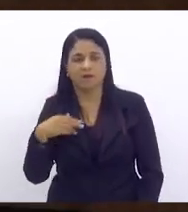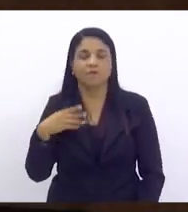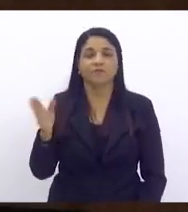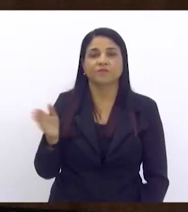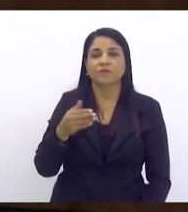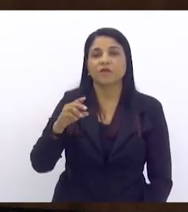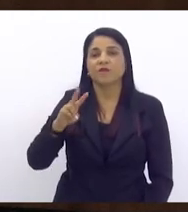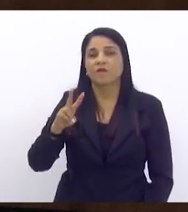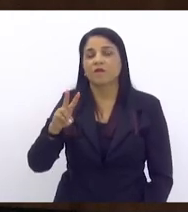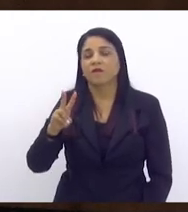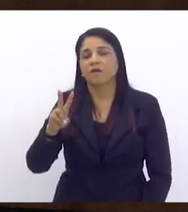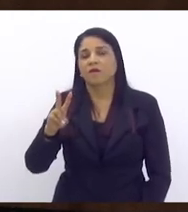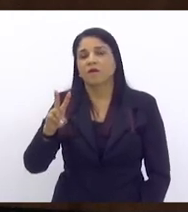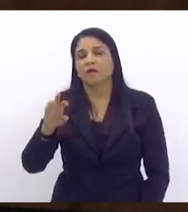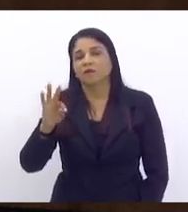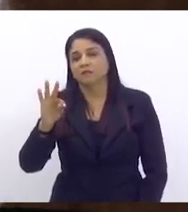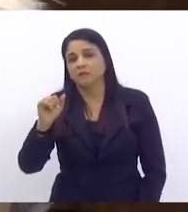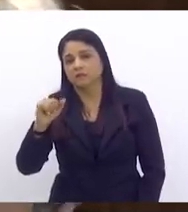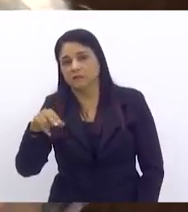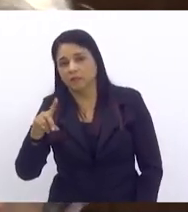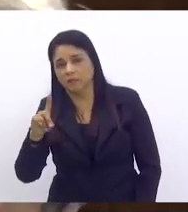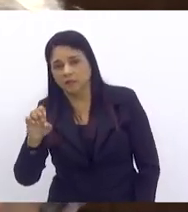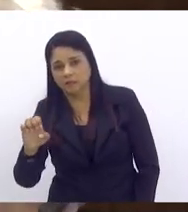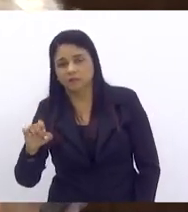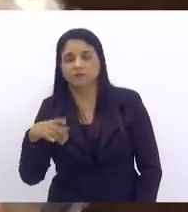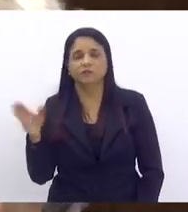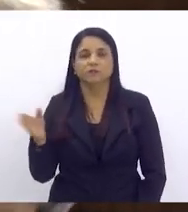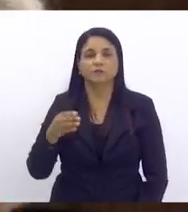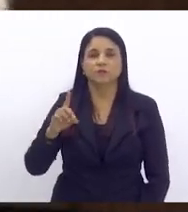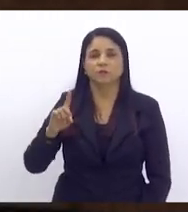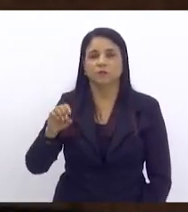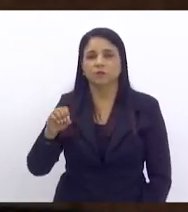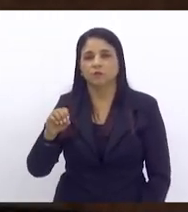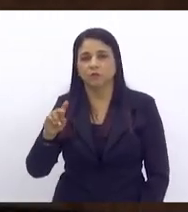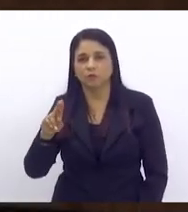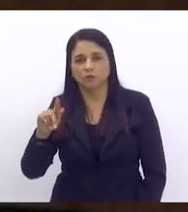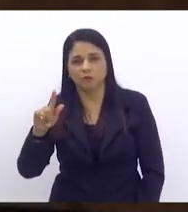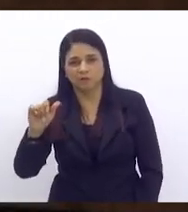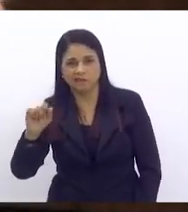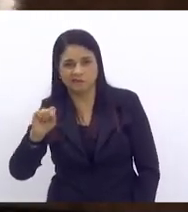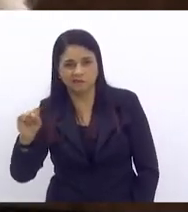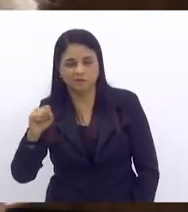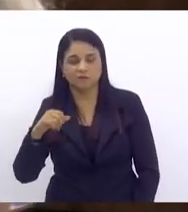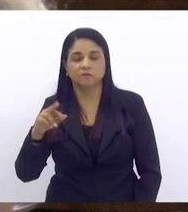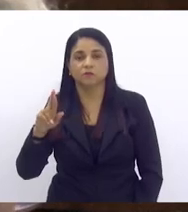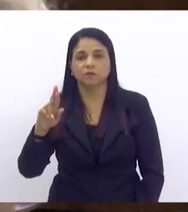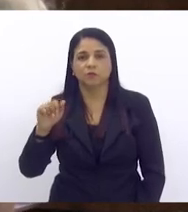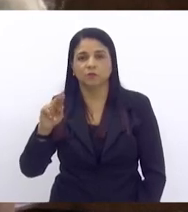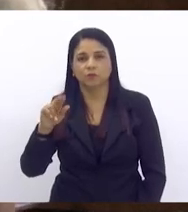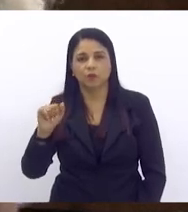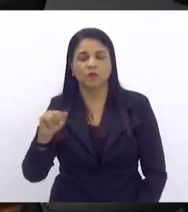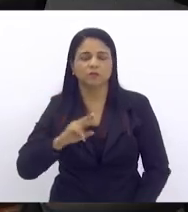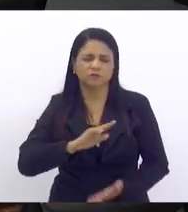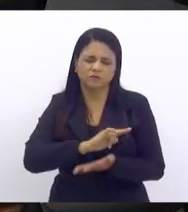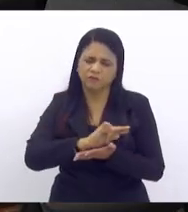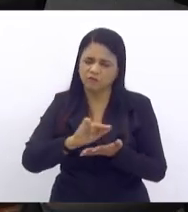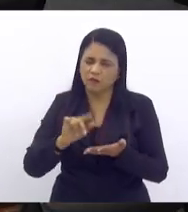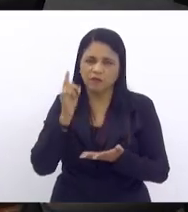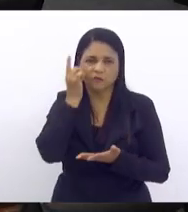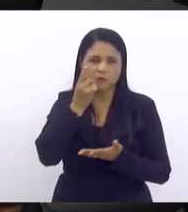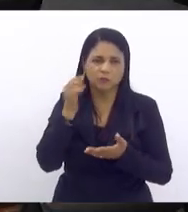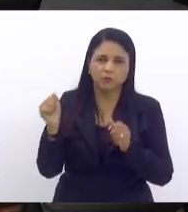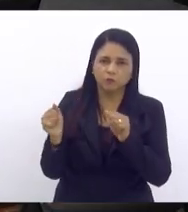Vieira, deputado Tande Vieira, deputado Douglas Ruas e tantos outros que estiveram